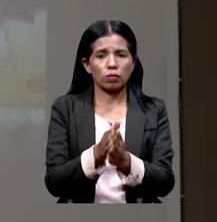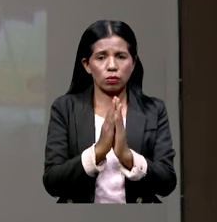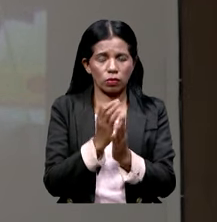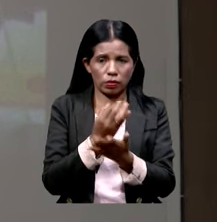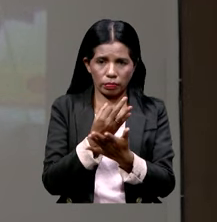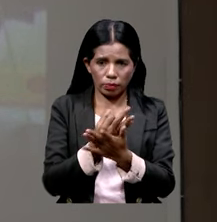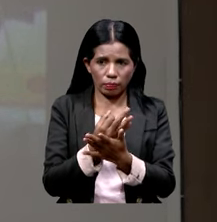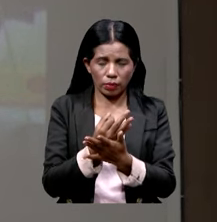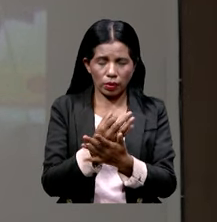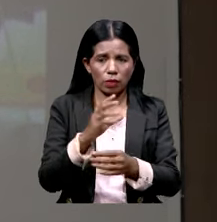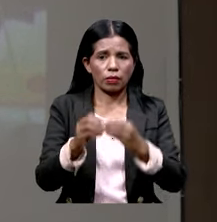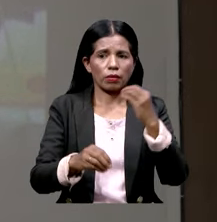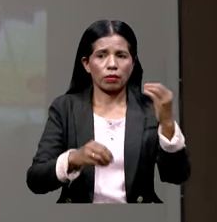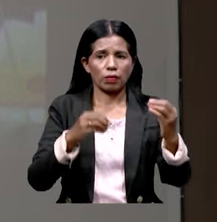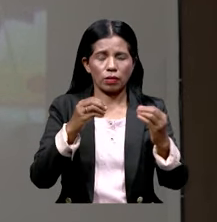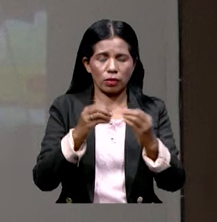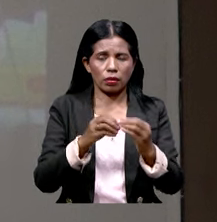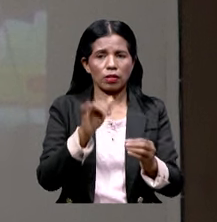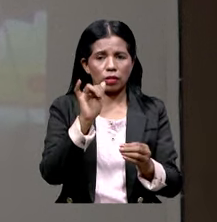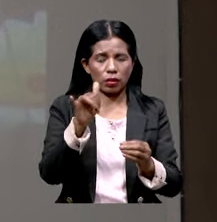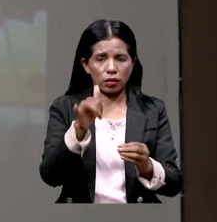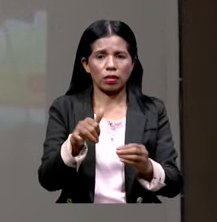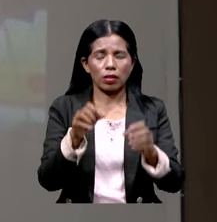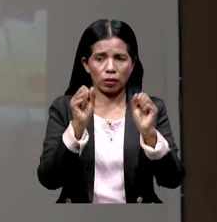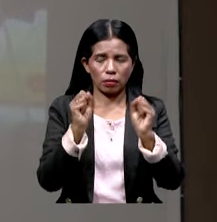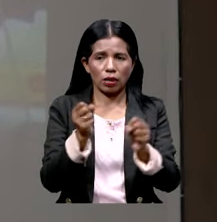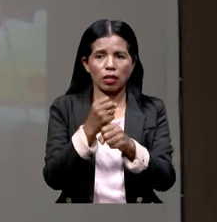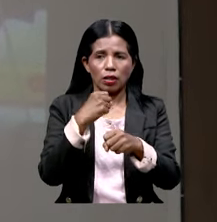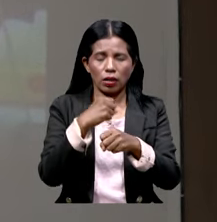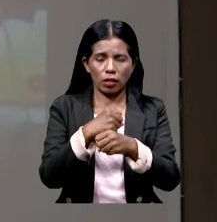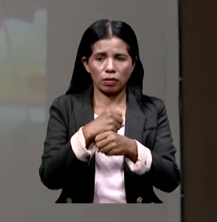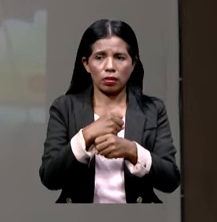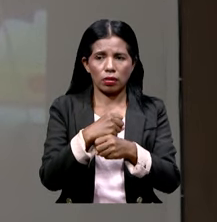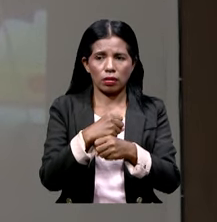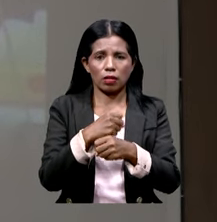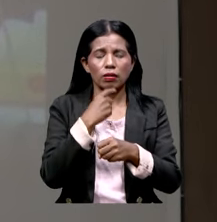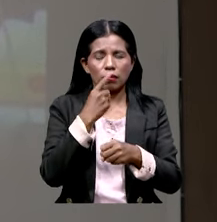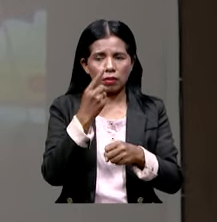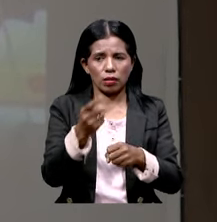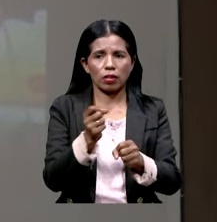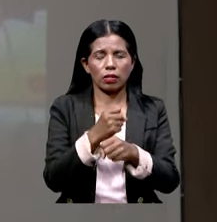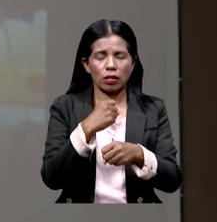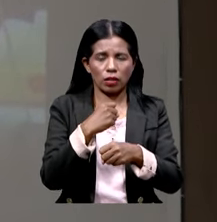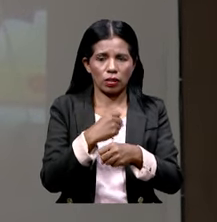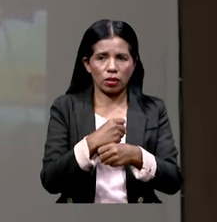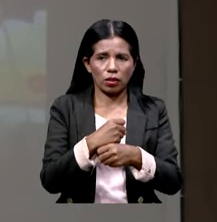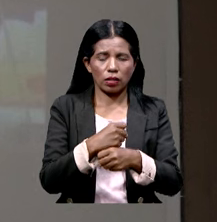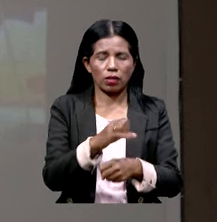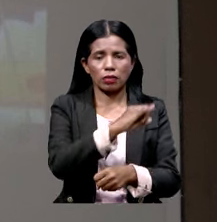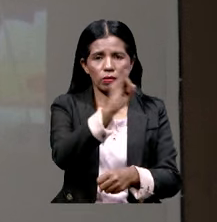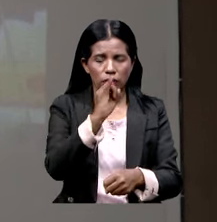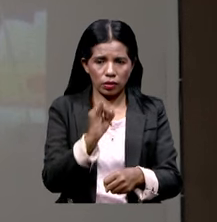Queria dizer que concordo também para talvez sugerir uma